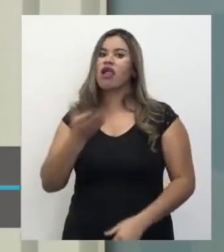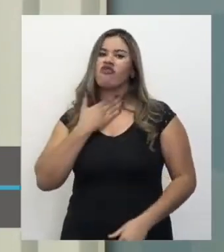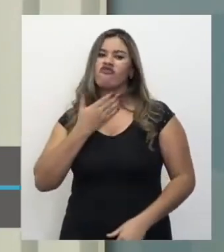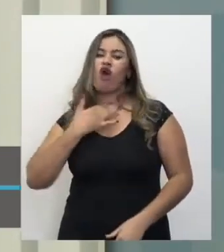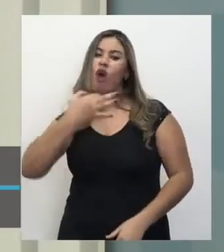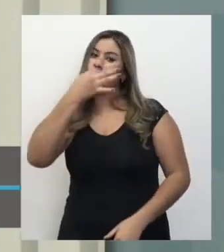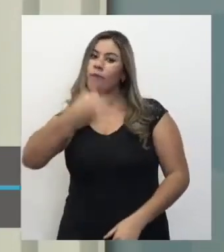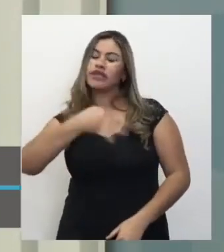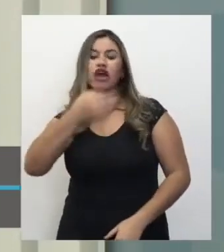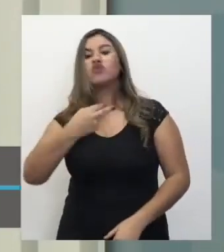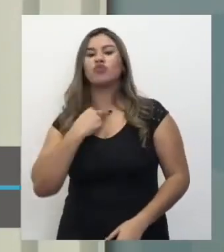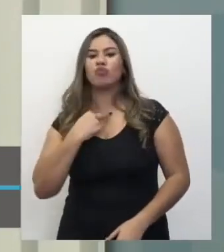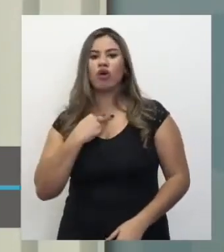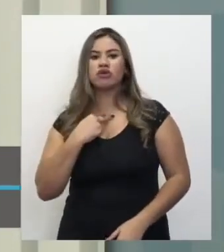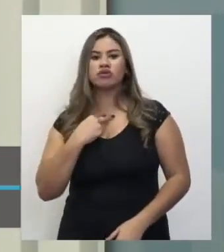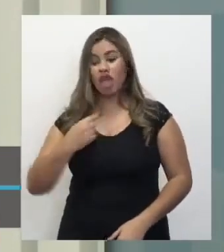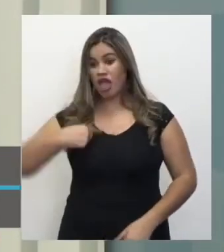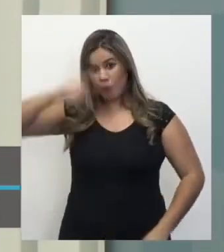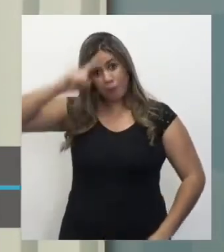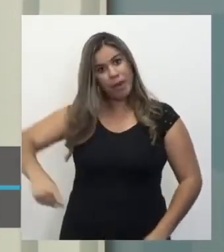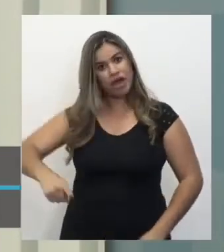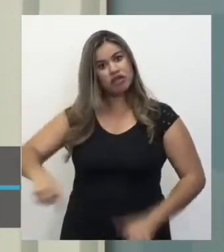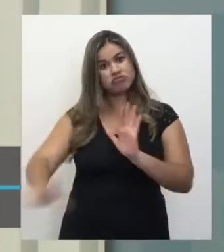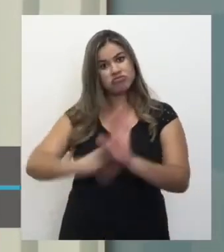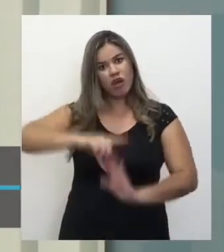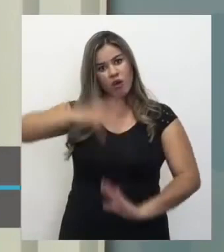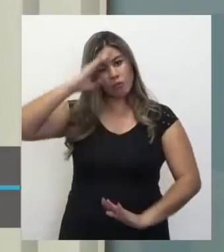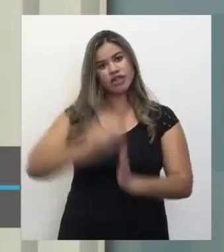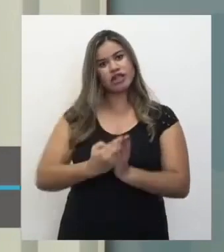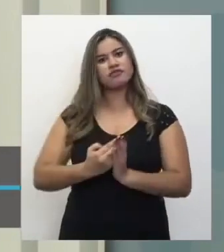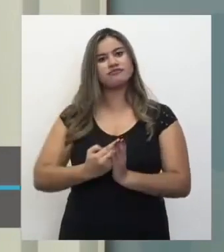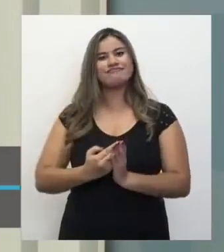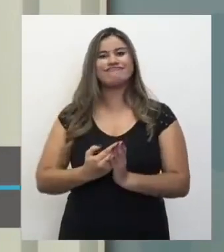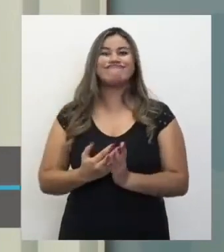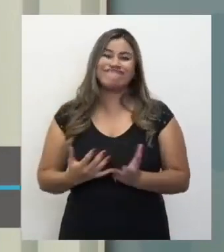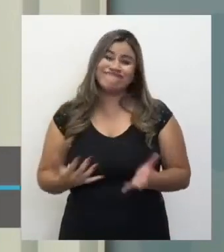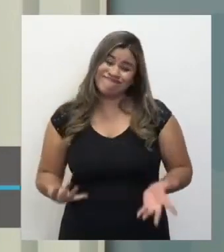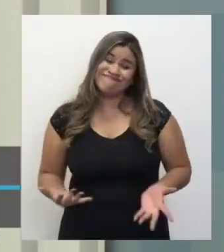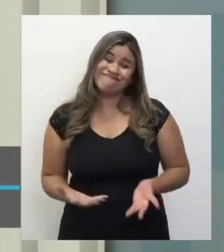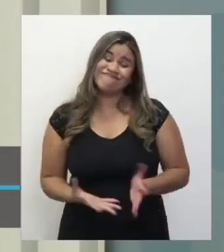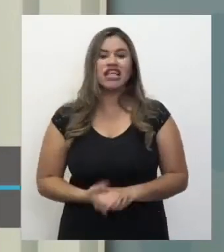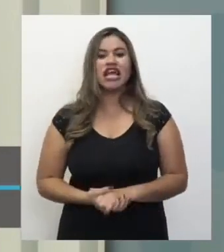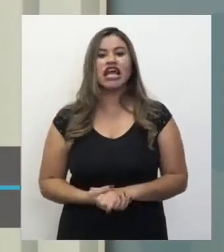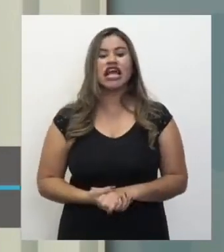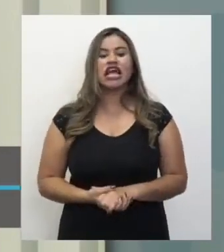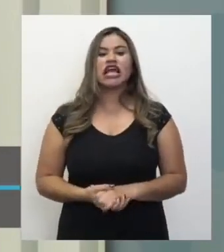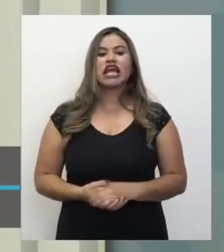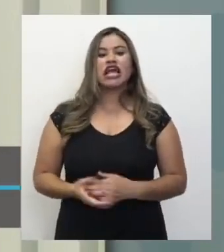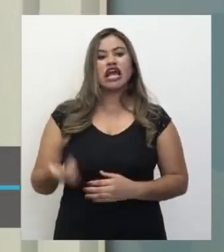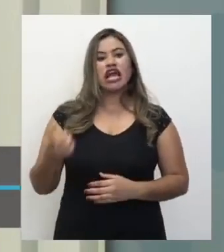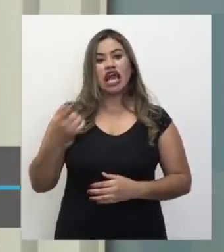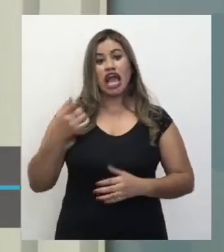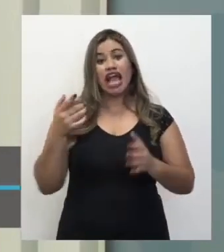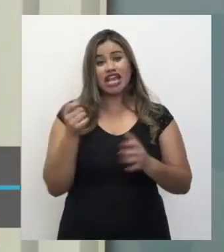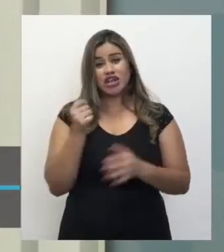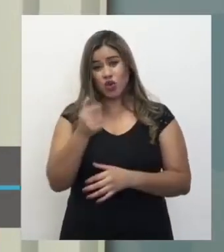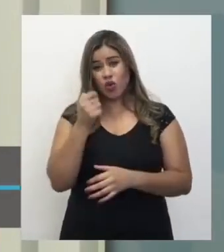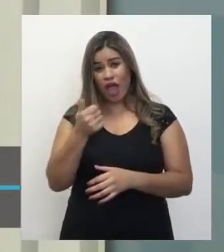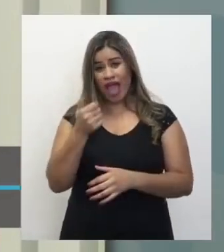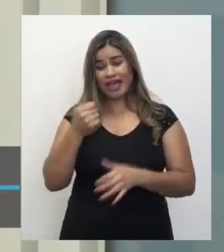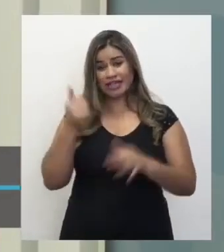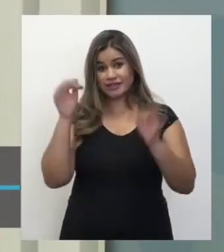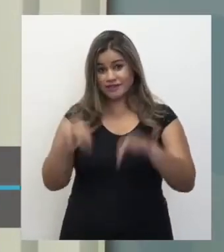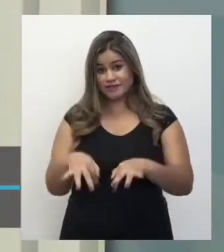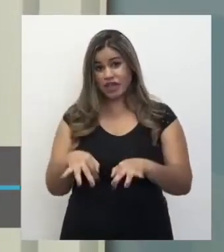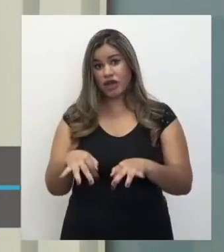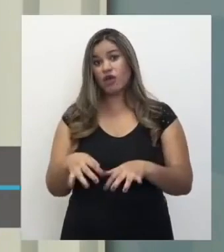O que eu disser que é lei, tá? Então, é algo que, sem comentários. Nós estamos caminhando para os últimos 4 minutos de aula,